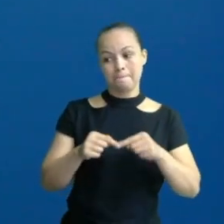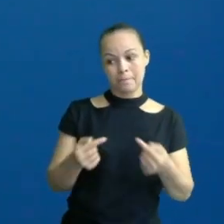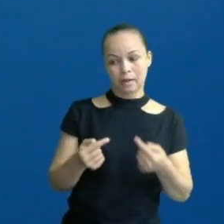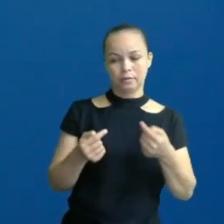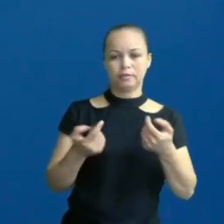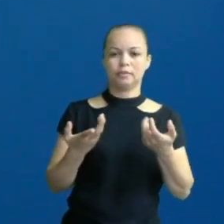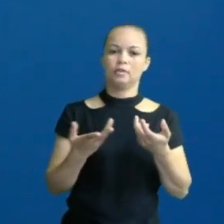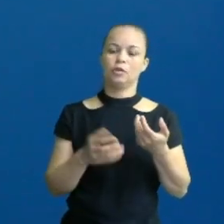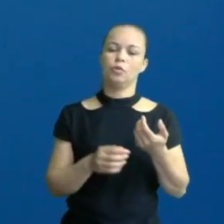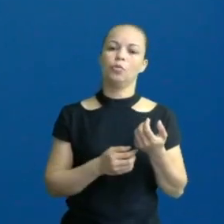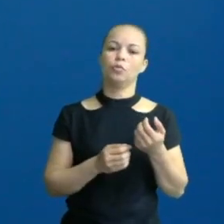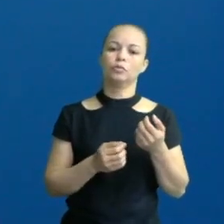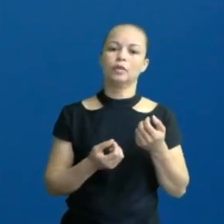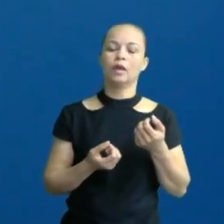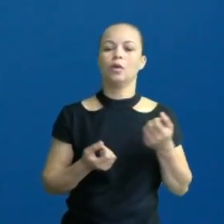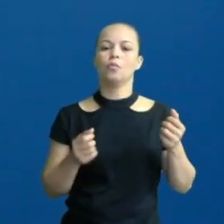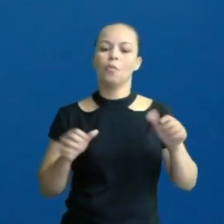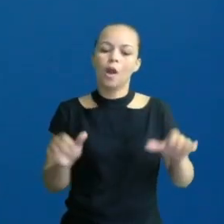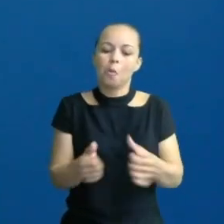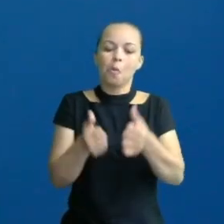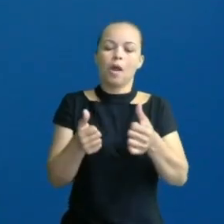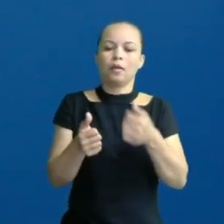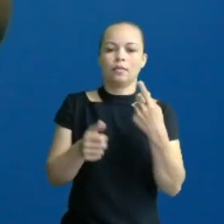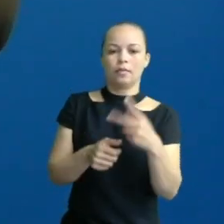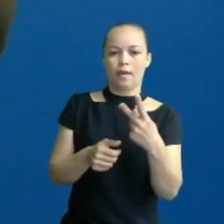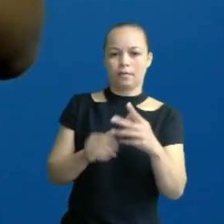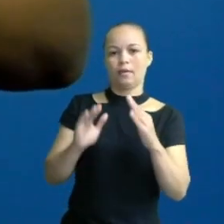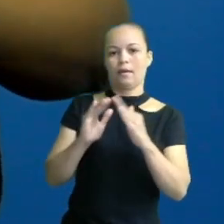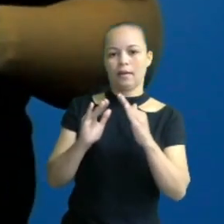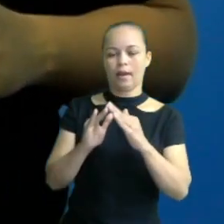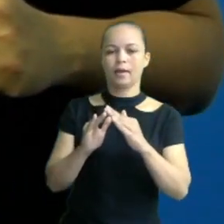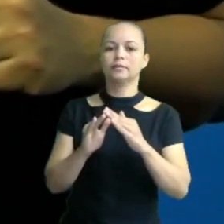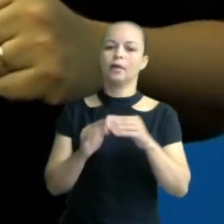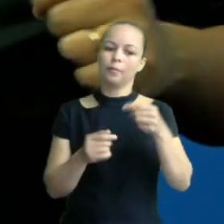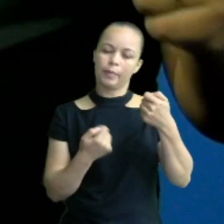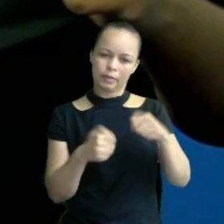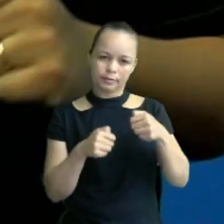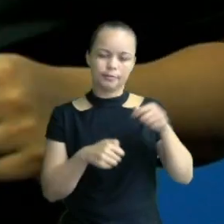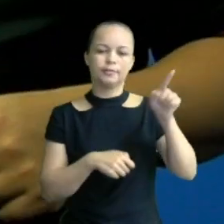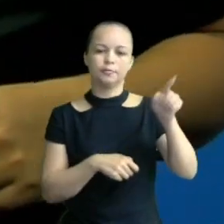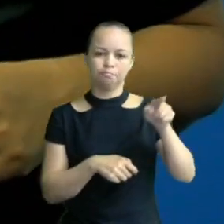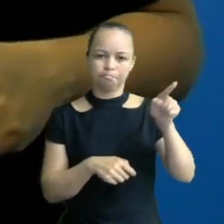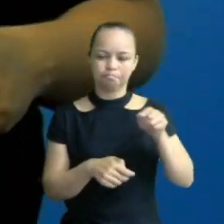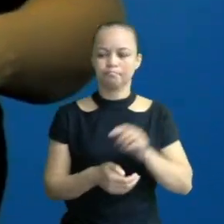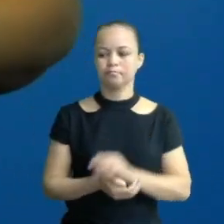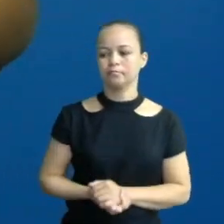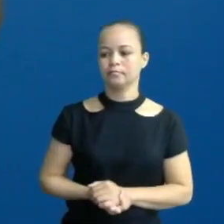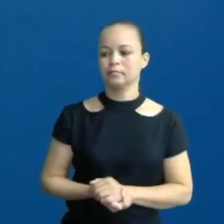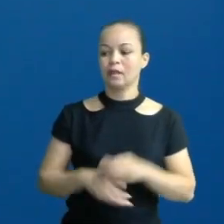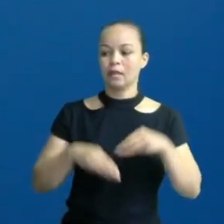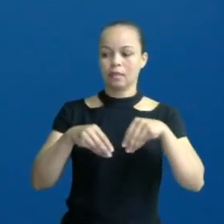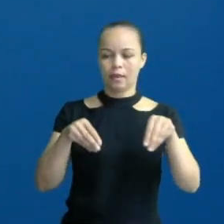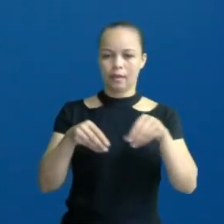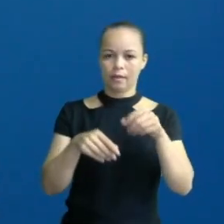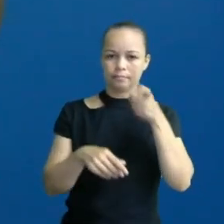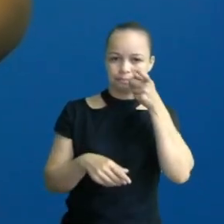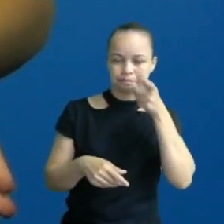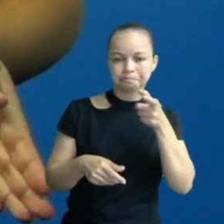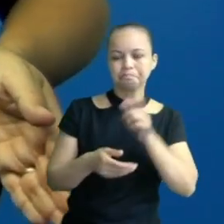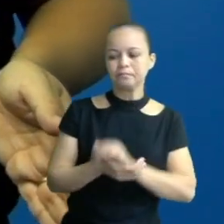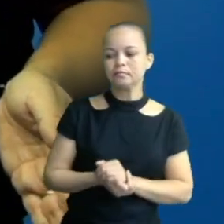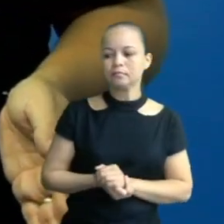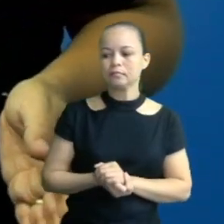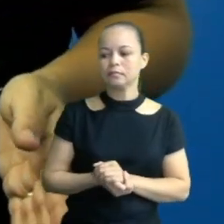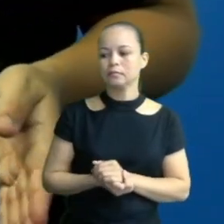eu qualificar, craseio. Vamos ver sobre terra. Vê que interessante. Ao chegar à